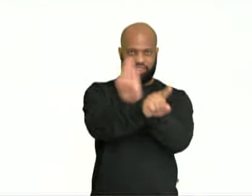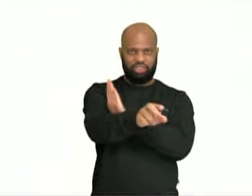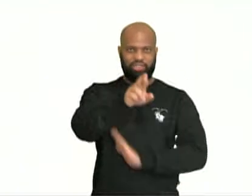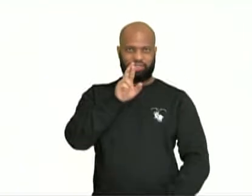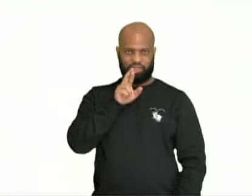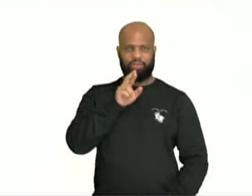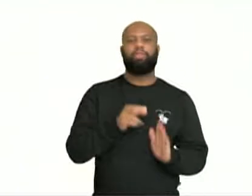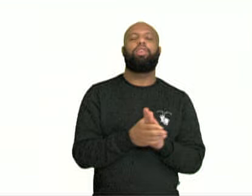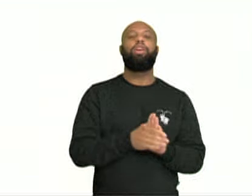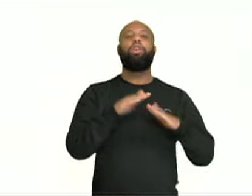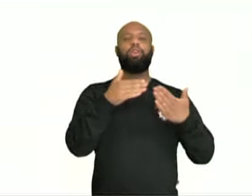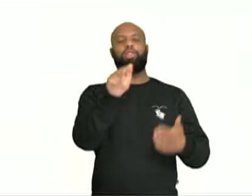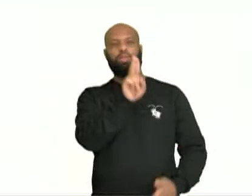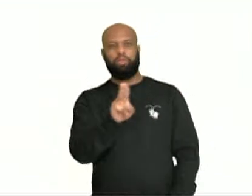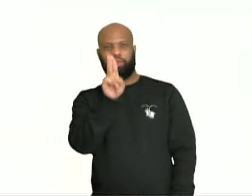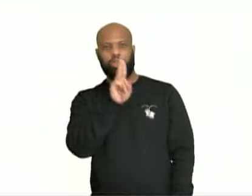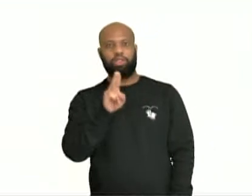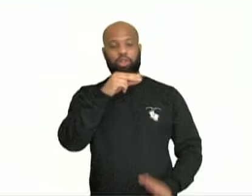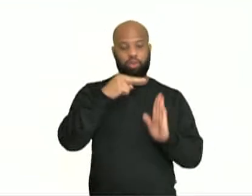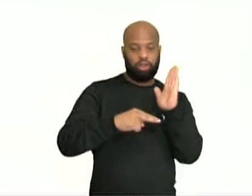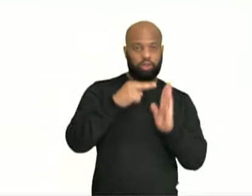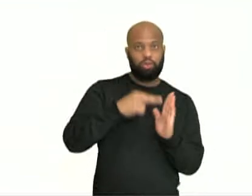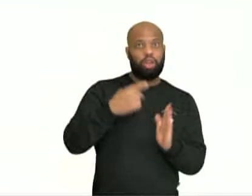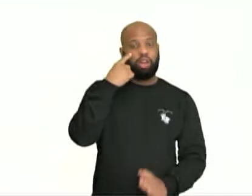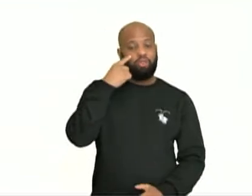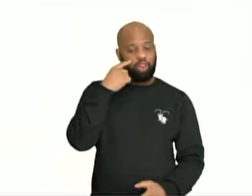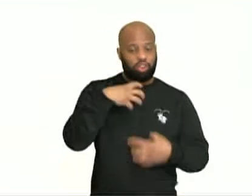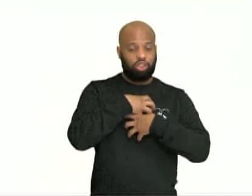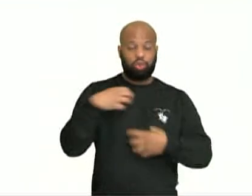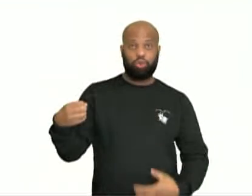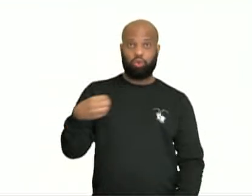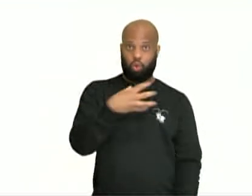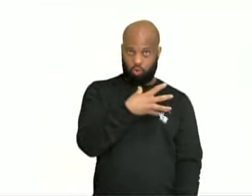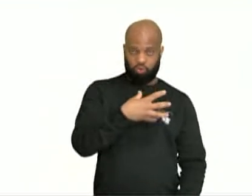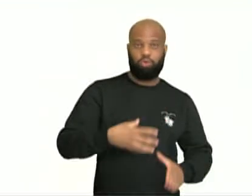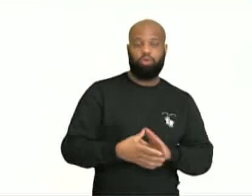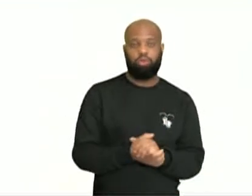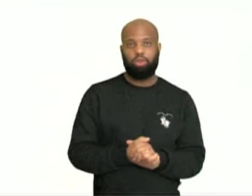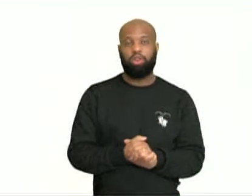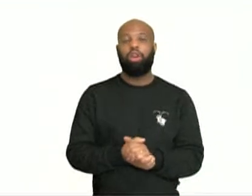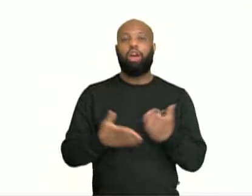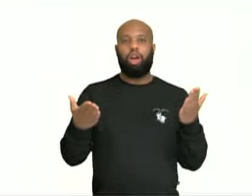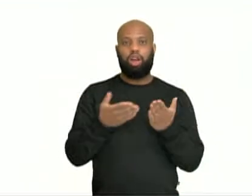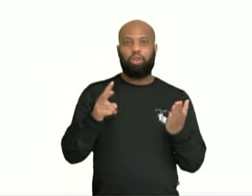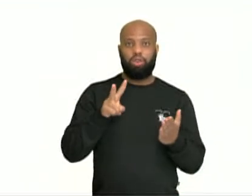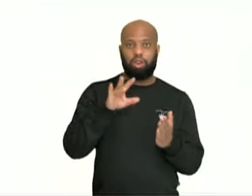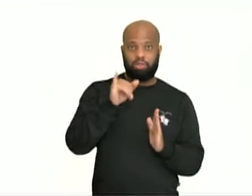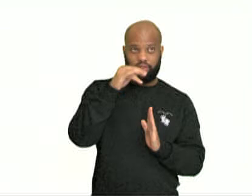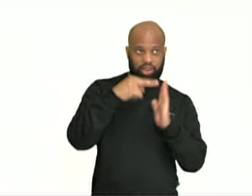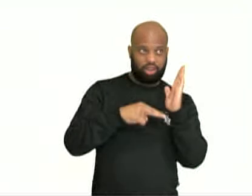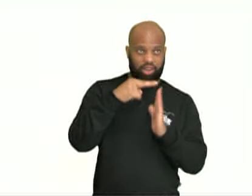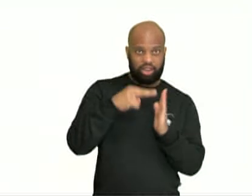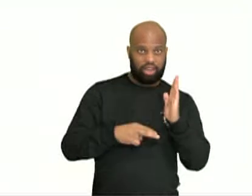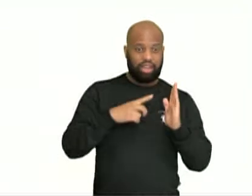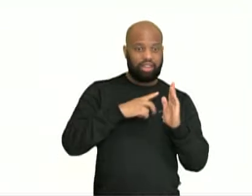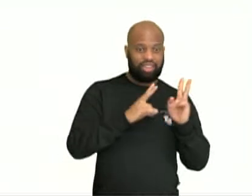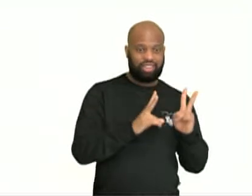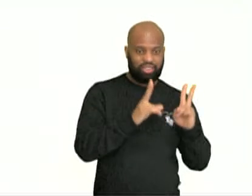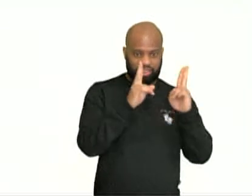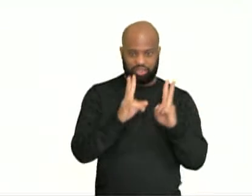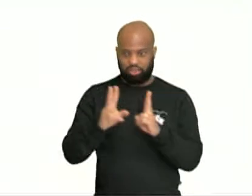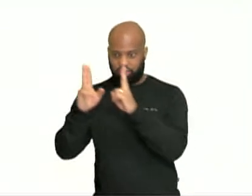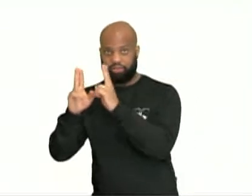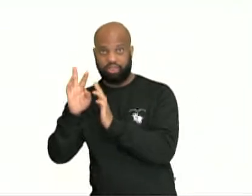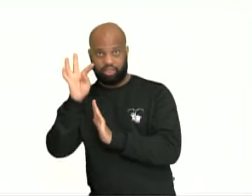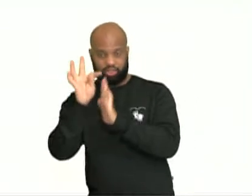Através da leitura, vivenciamos um jeito novo de ser e estar no mundo. Vamos ler, então, trechos de uma entrevista